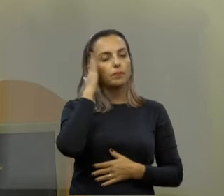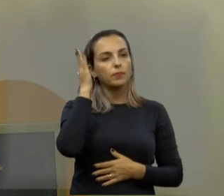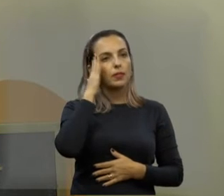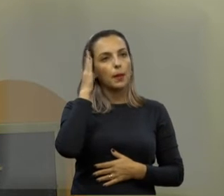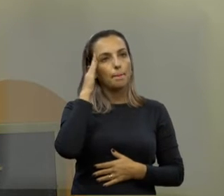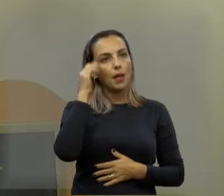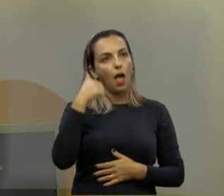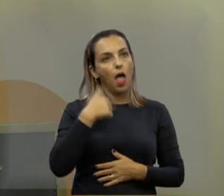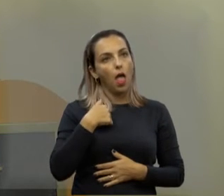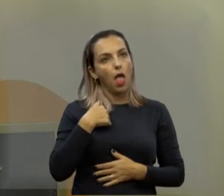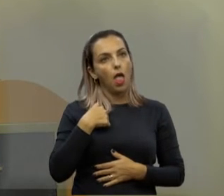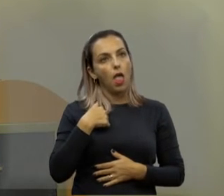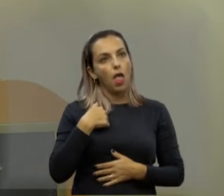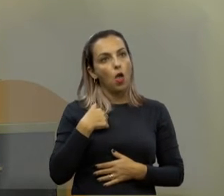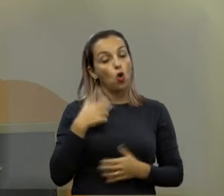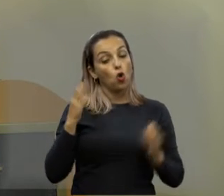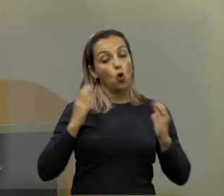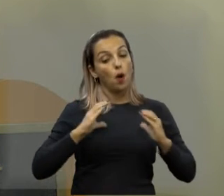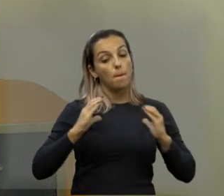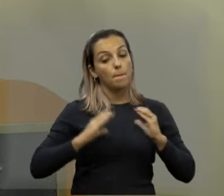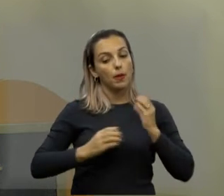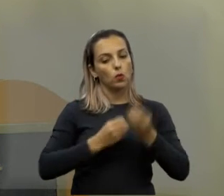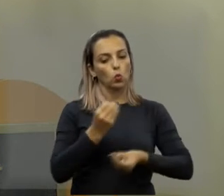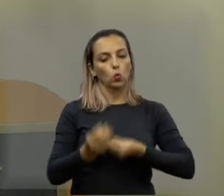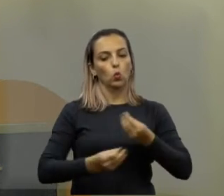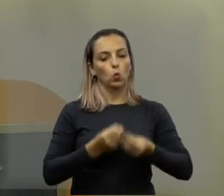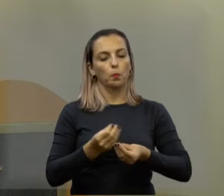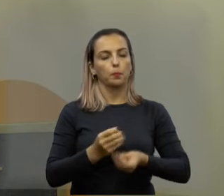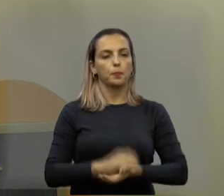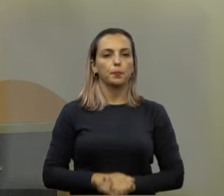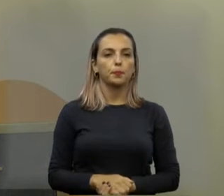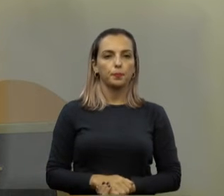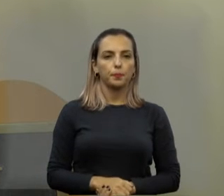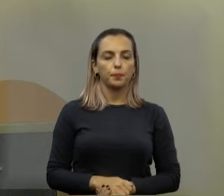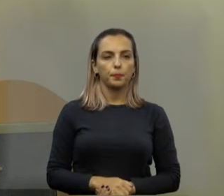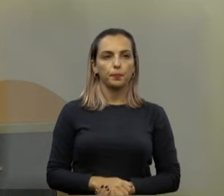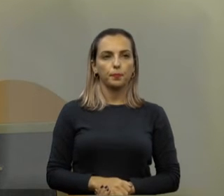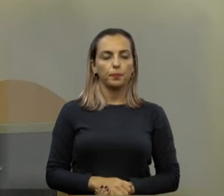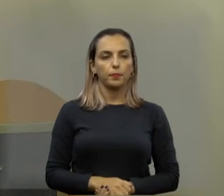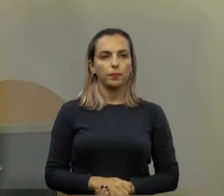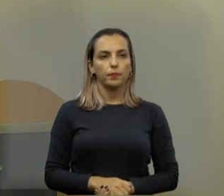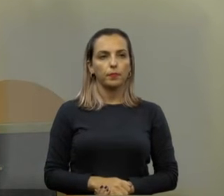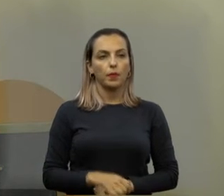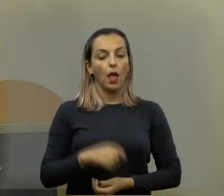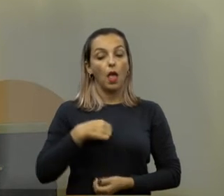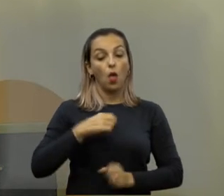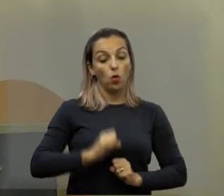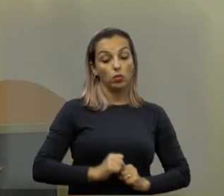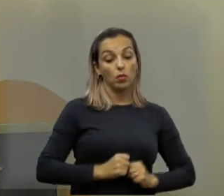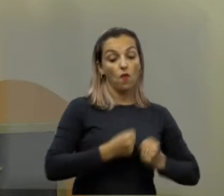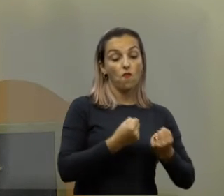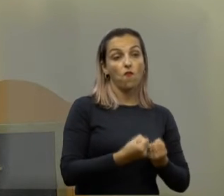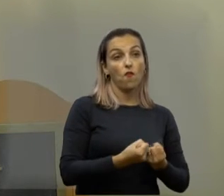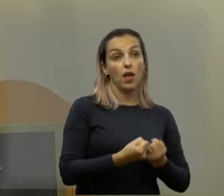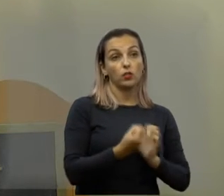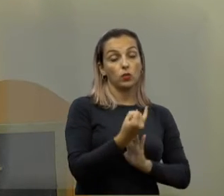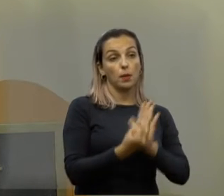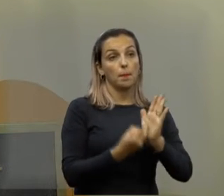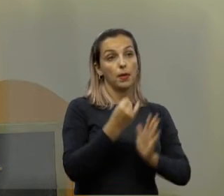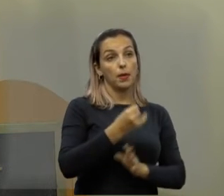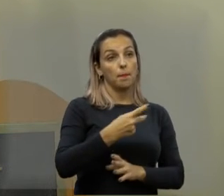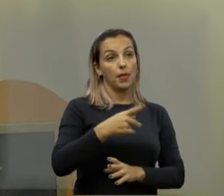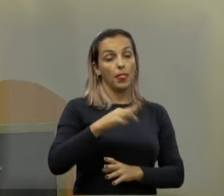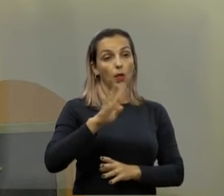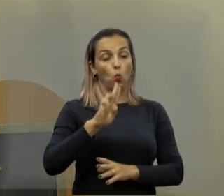qual era o meu papel neste momento e ele para sempre só uma pessoa que defende veemente o IPTU